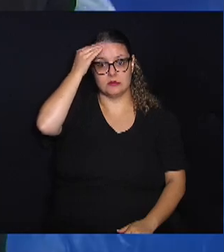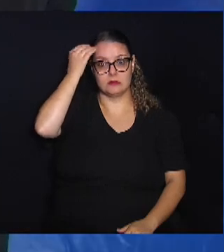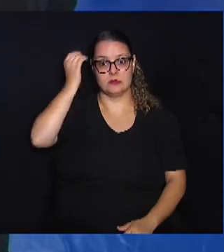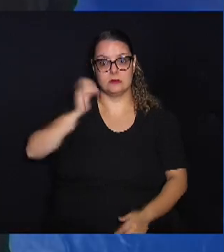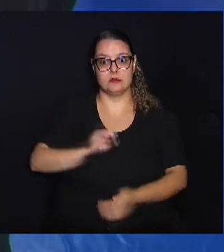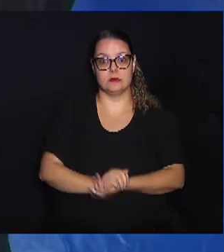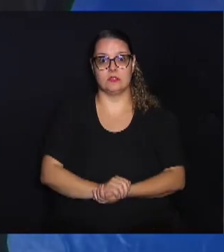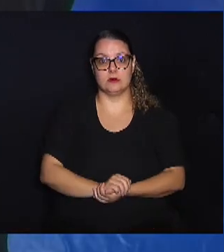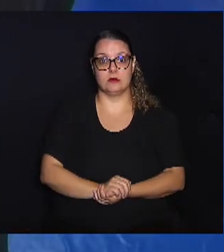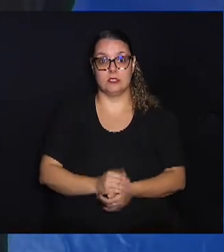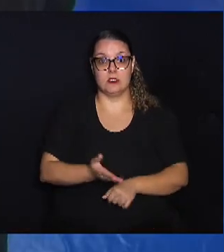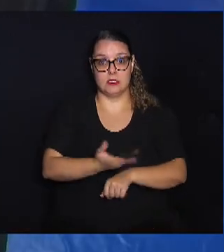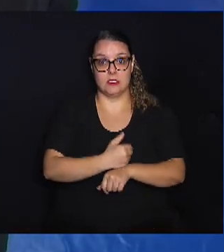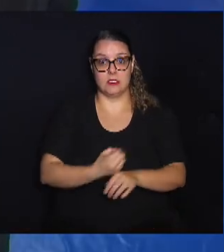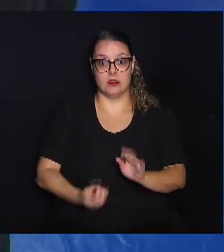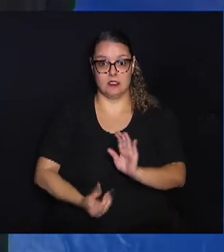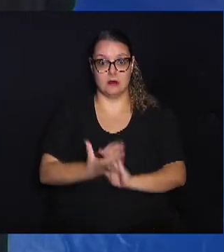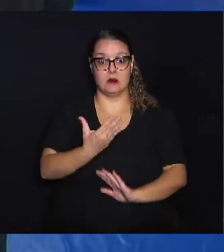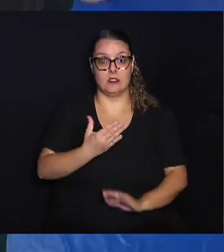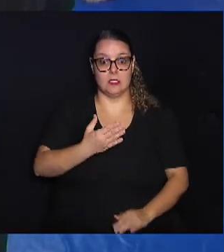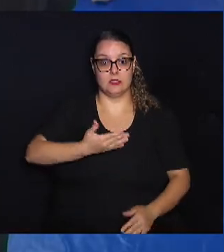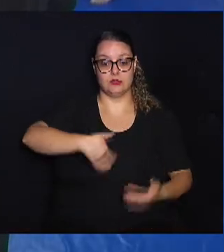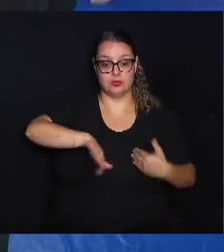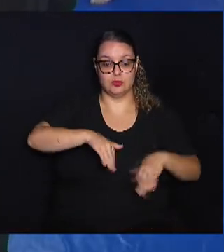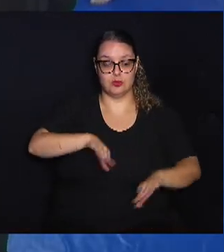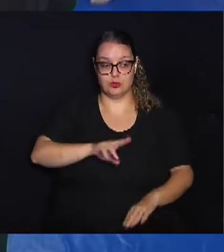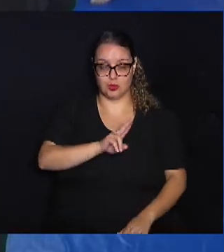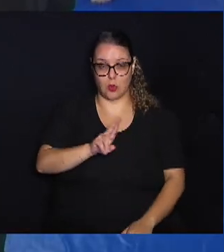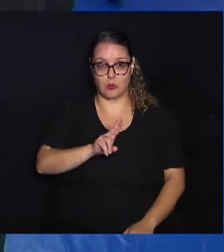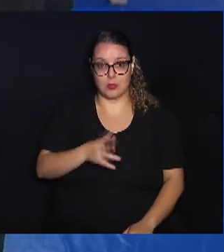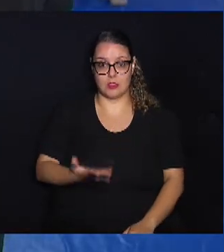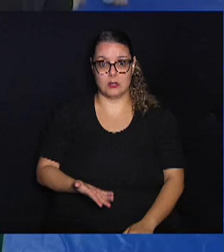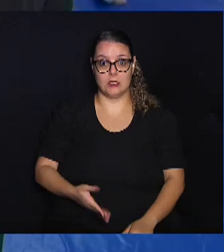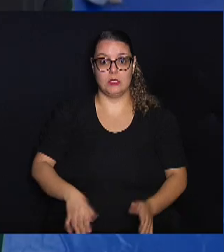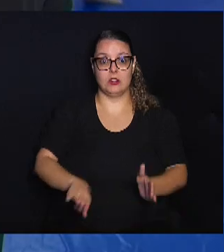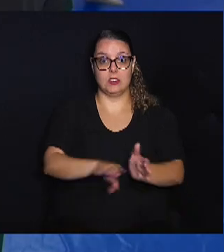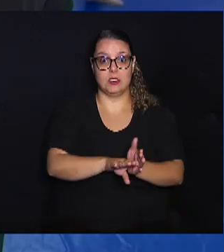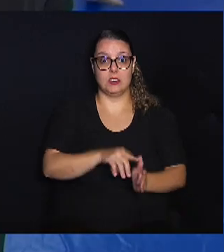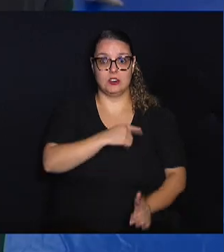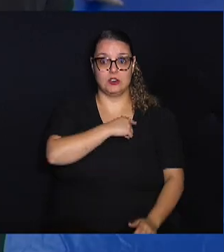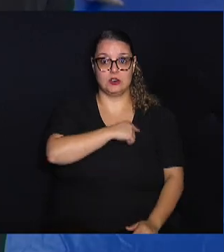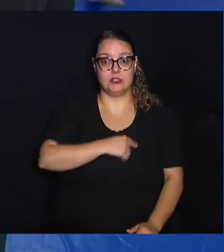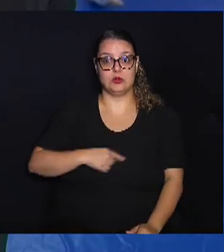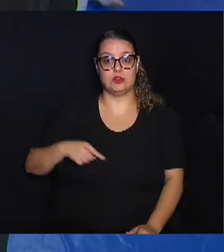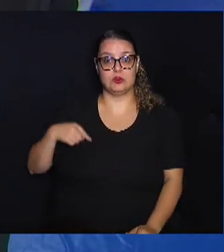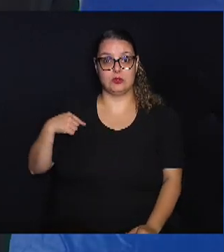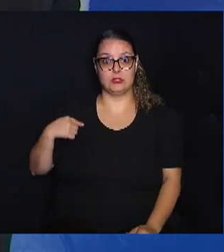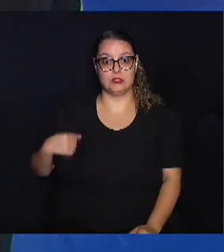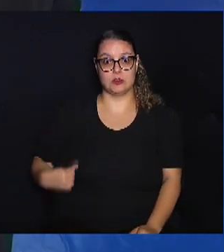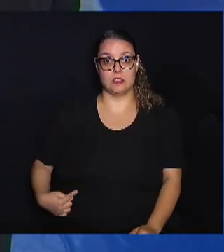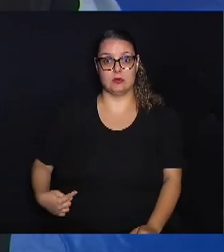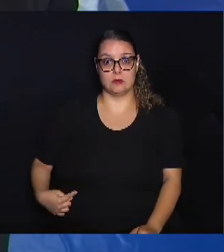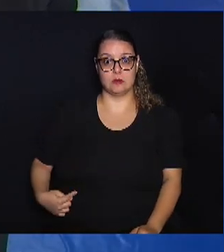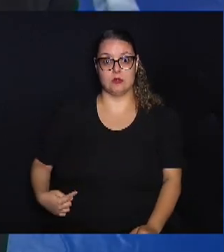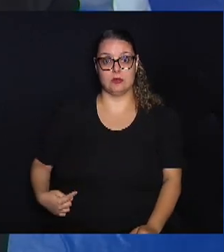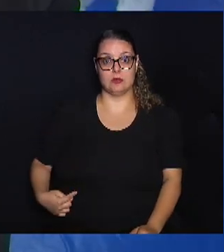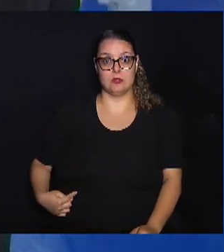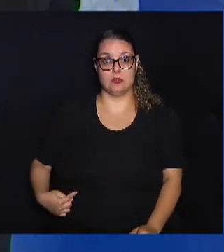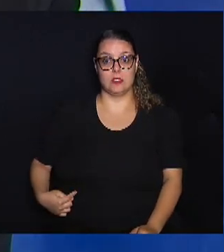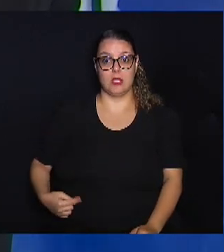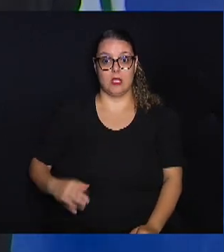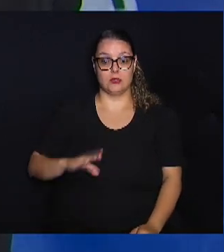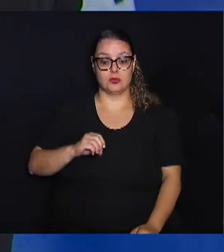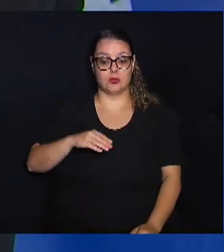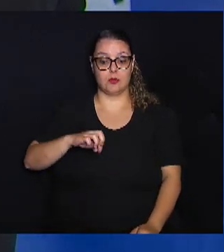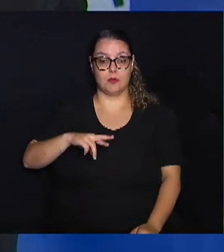antes de surgir, de chamar Karatê, ele veio da China e através dos comerciantes